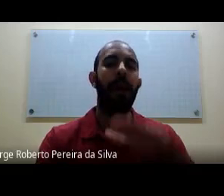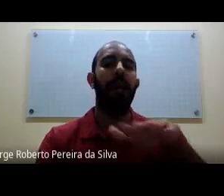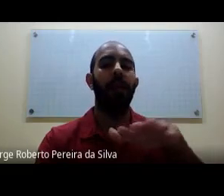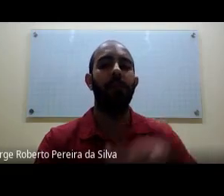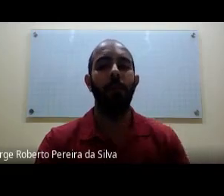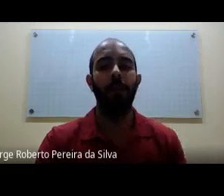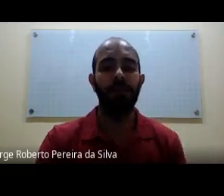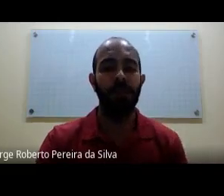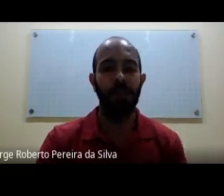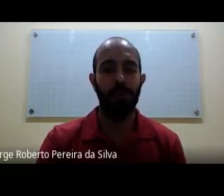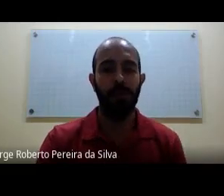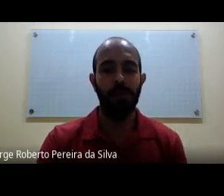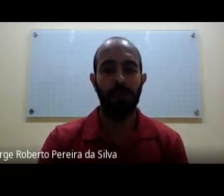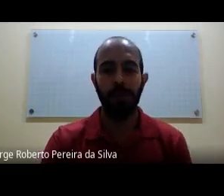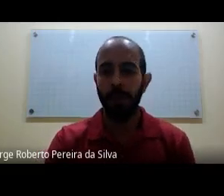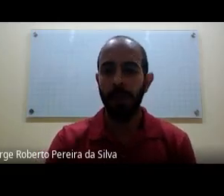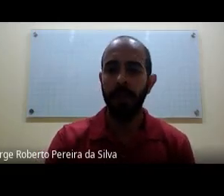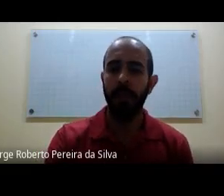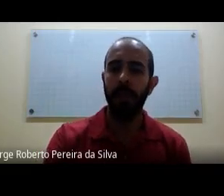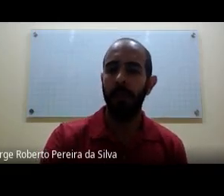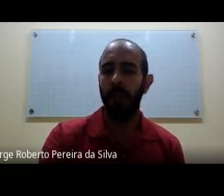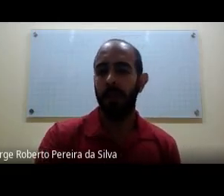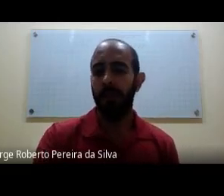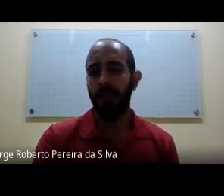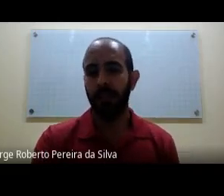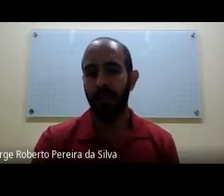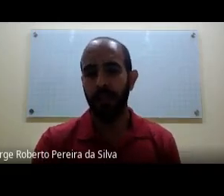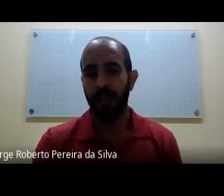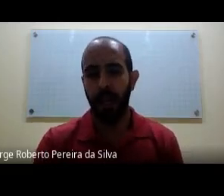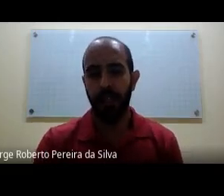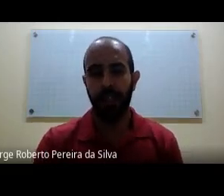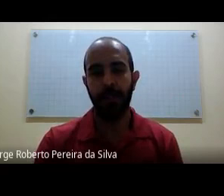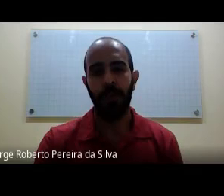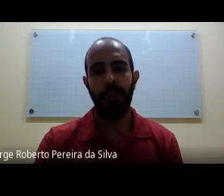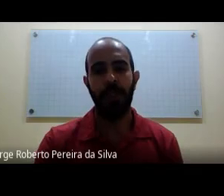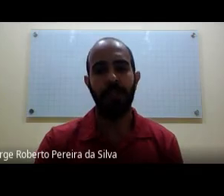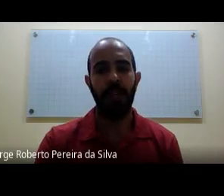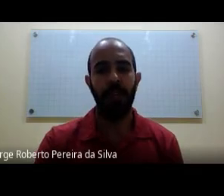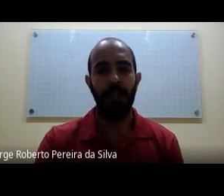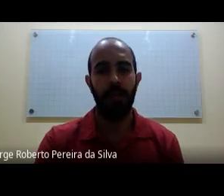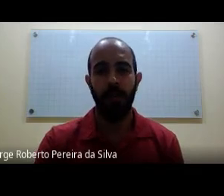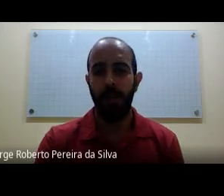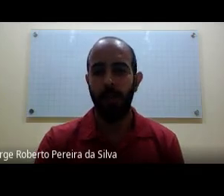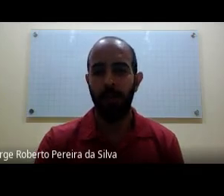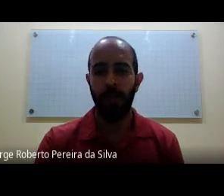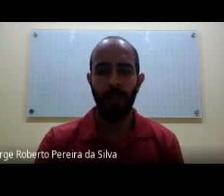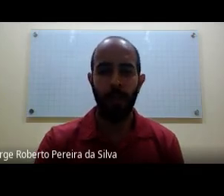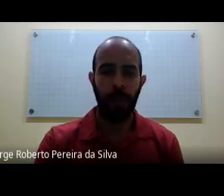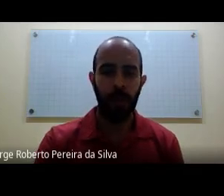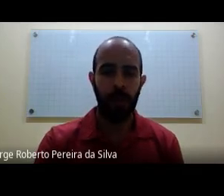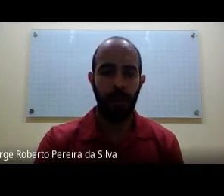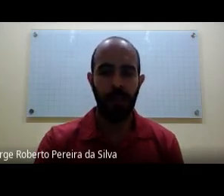ou paralelo ao plano XY. Então, nesse caso aqui, a gente pode traçar um